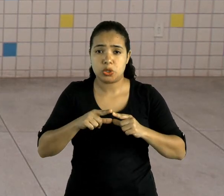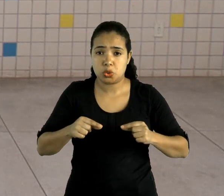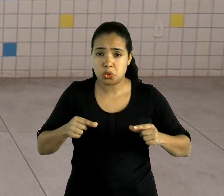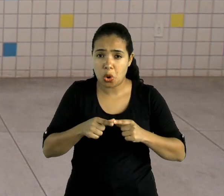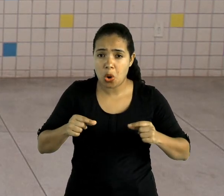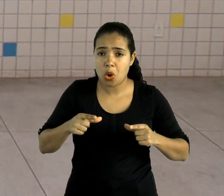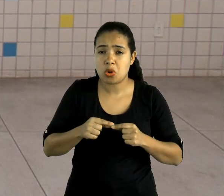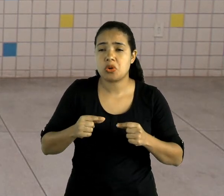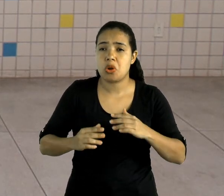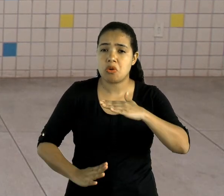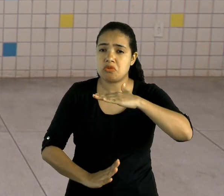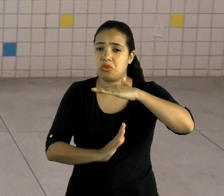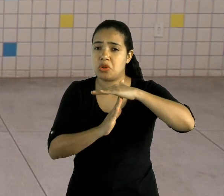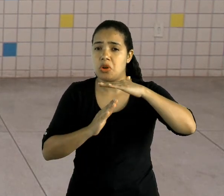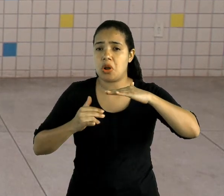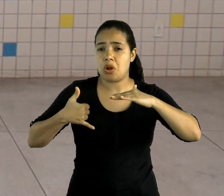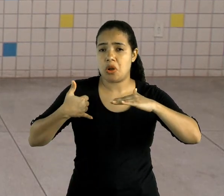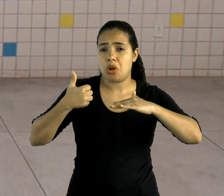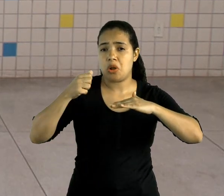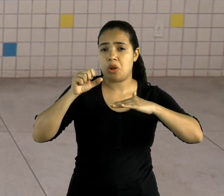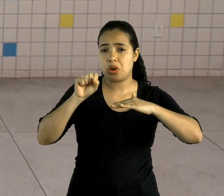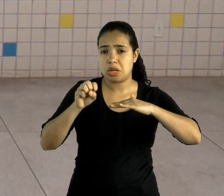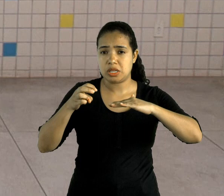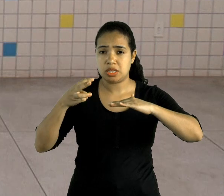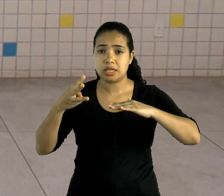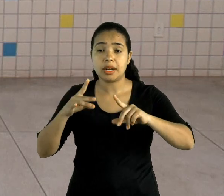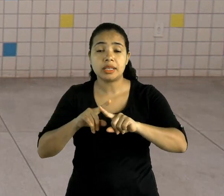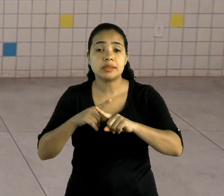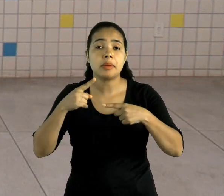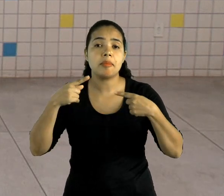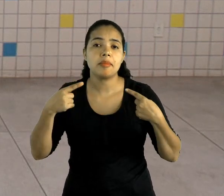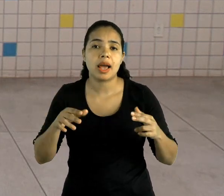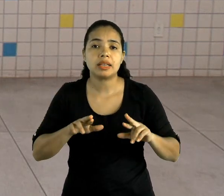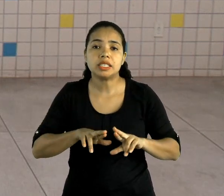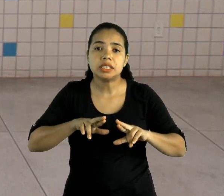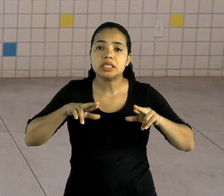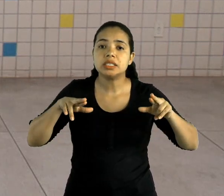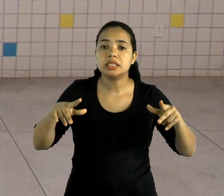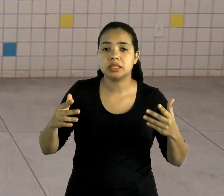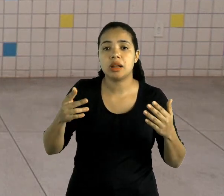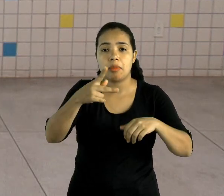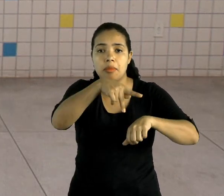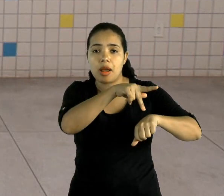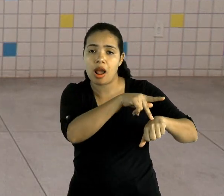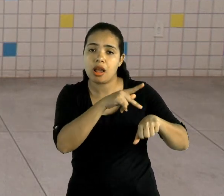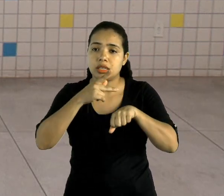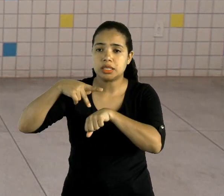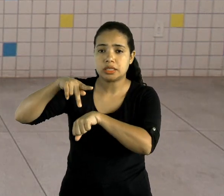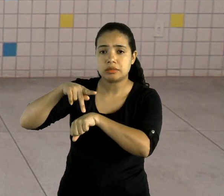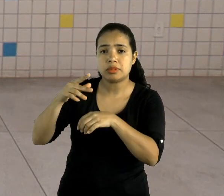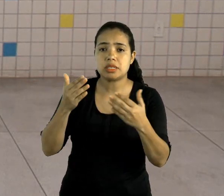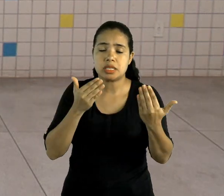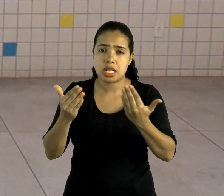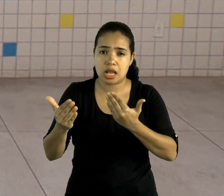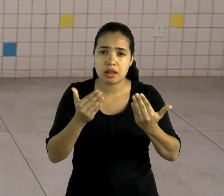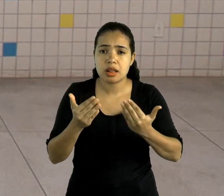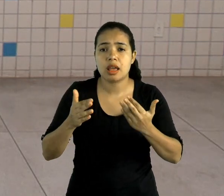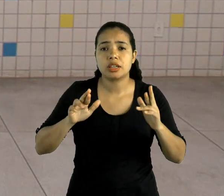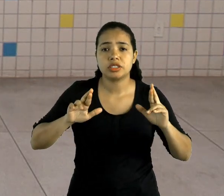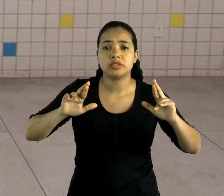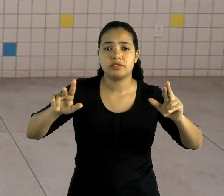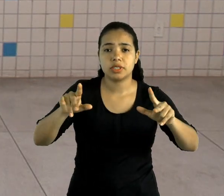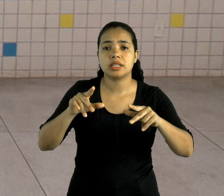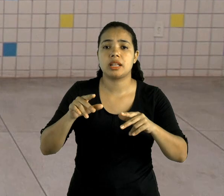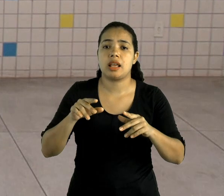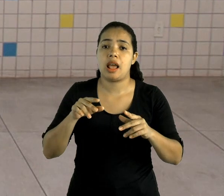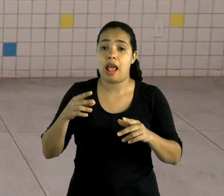de 83 anos. Porém, além das diferenças entre países, a expectativa de vida ela também vai ser